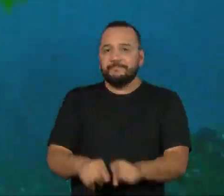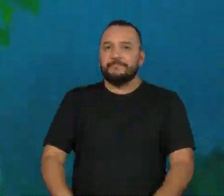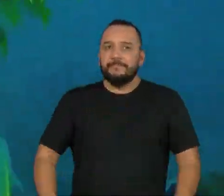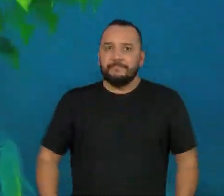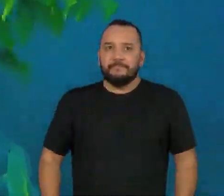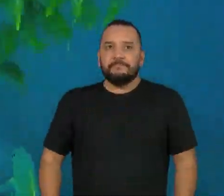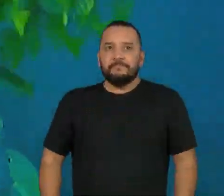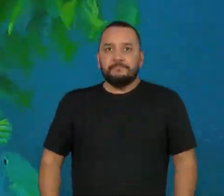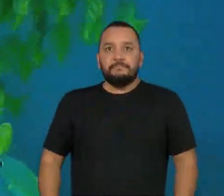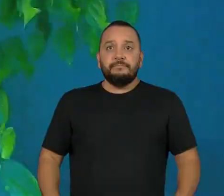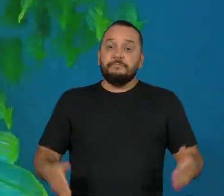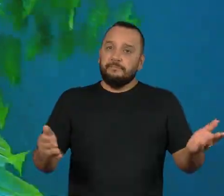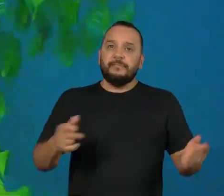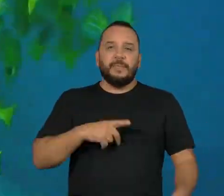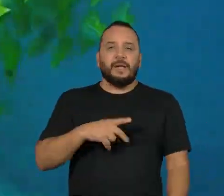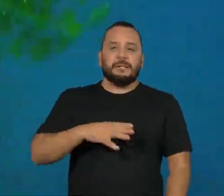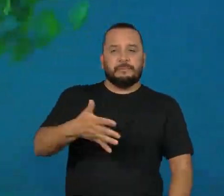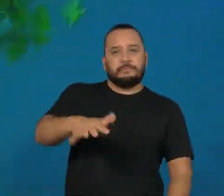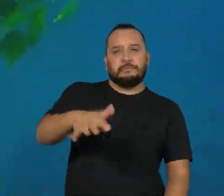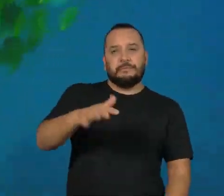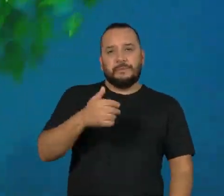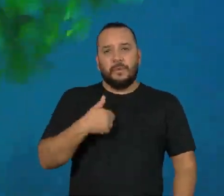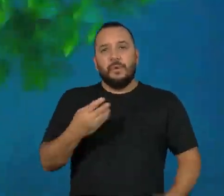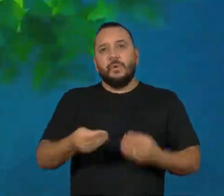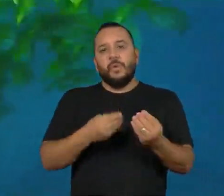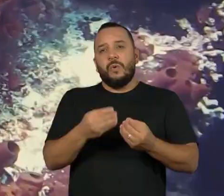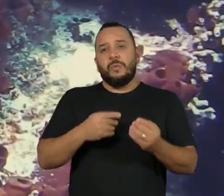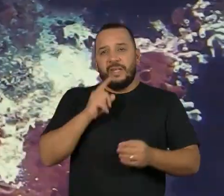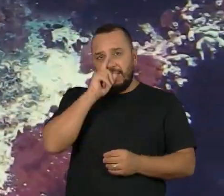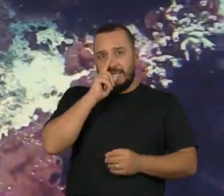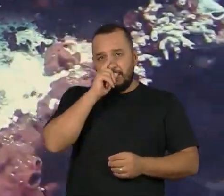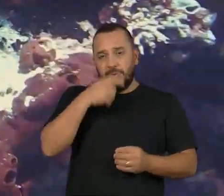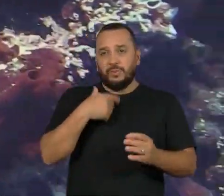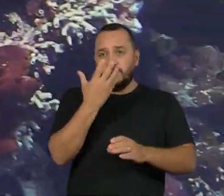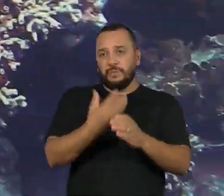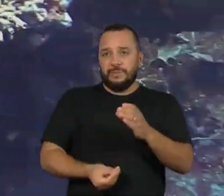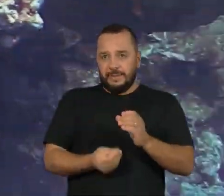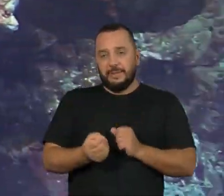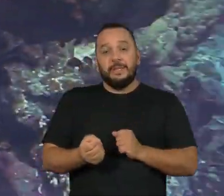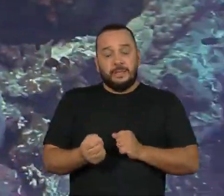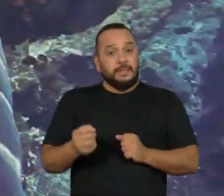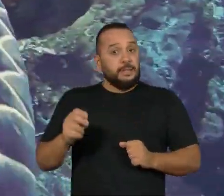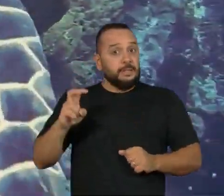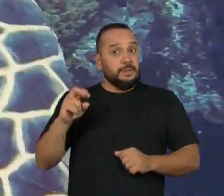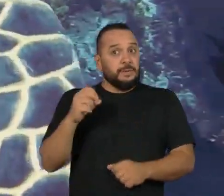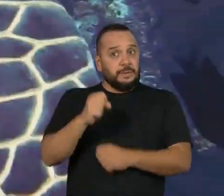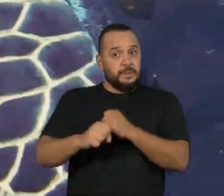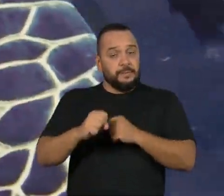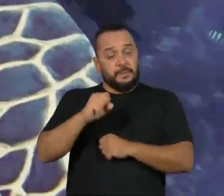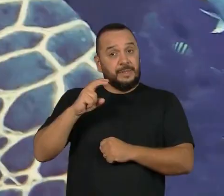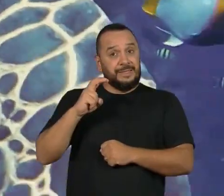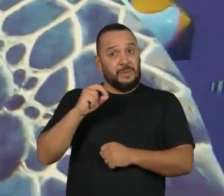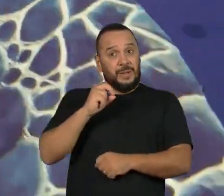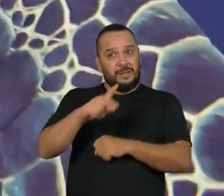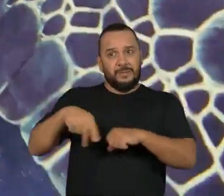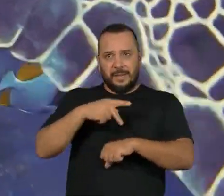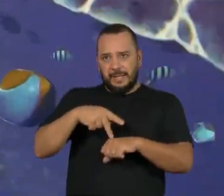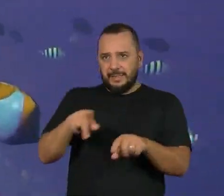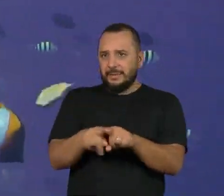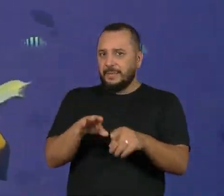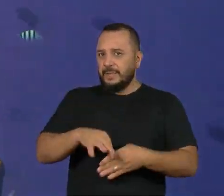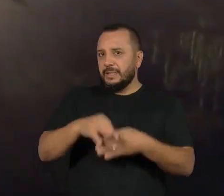Para chegar à estimativa numérica do risco de extinção, especialistas de 50 países, incluindo